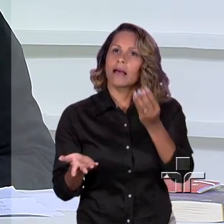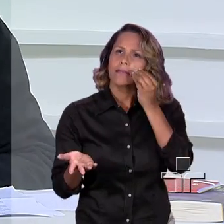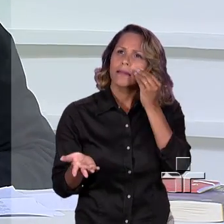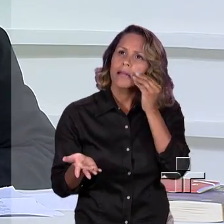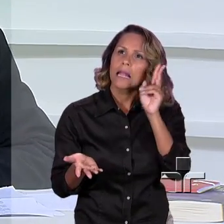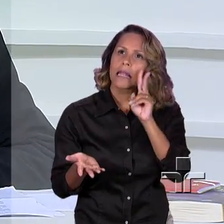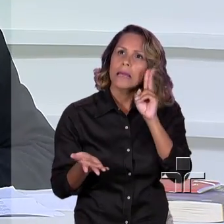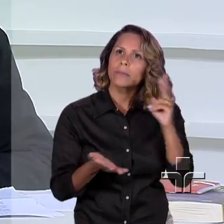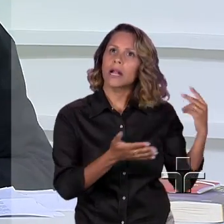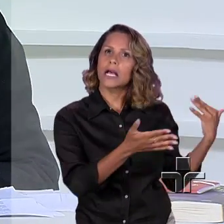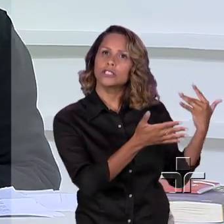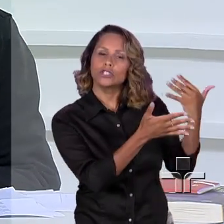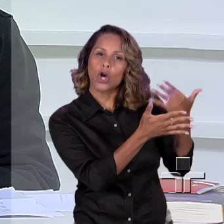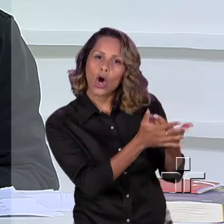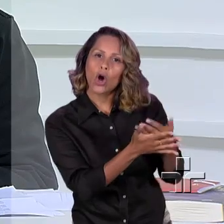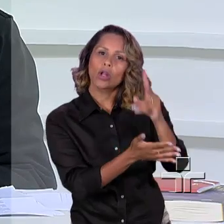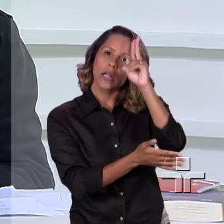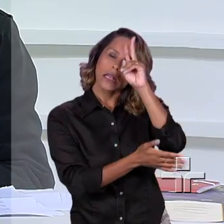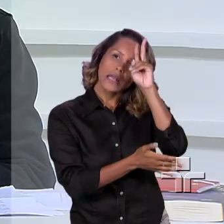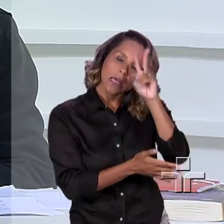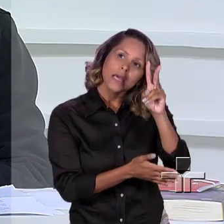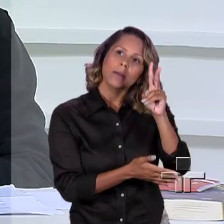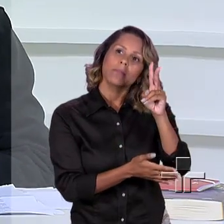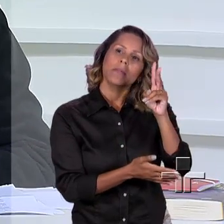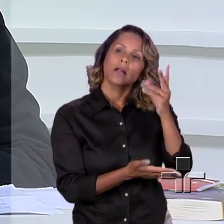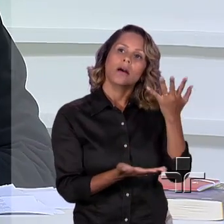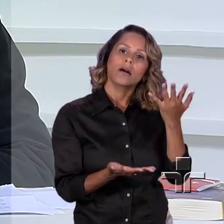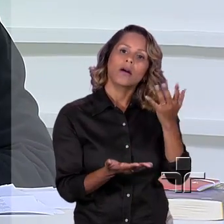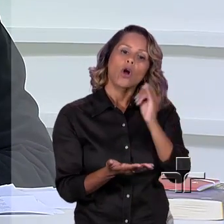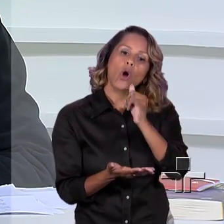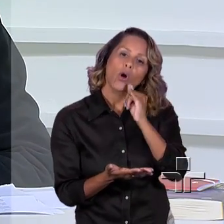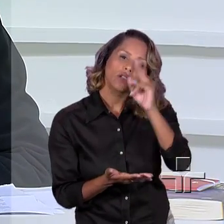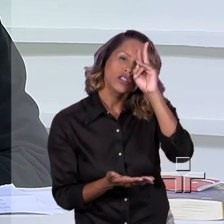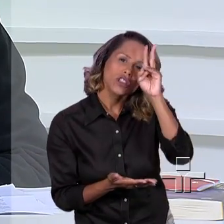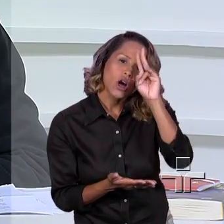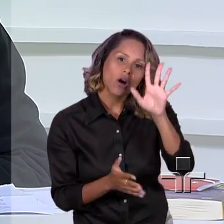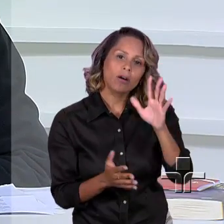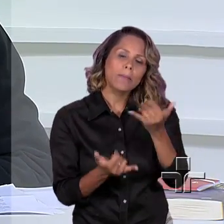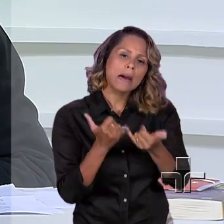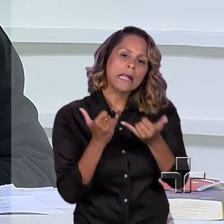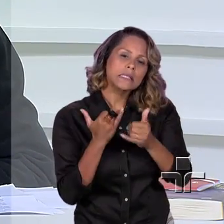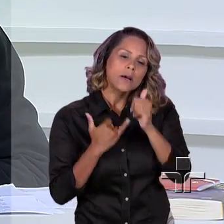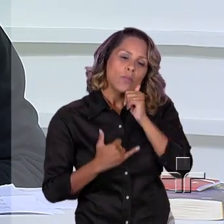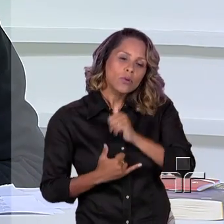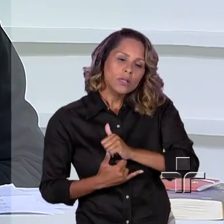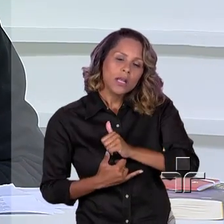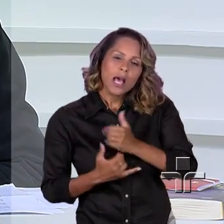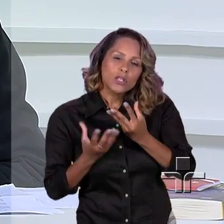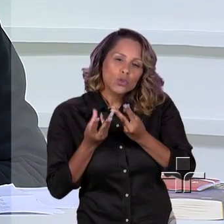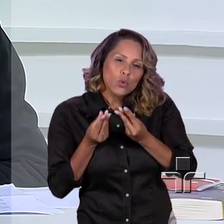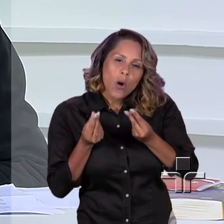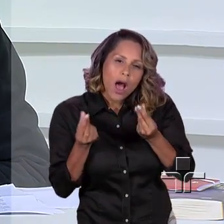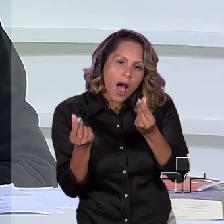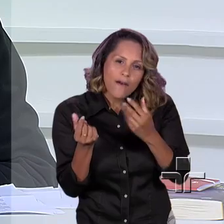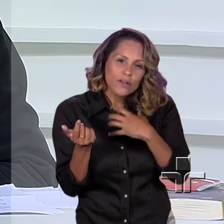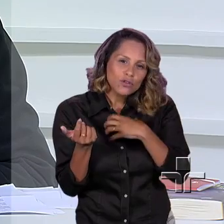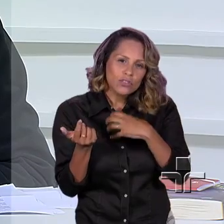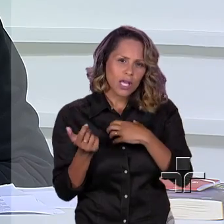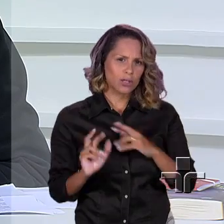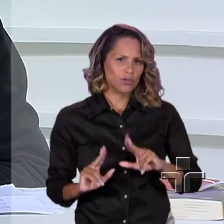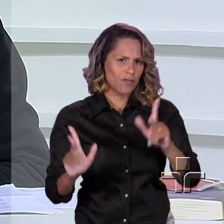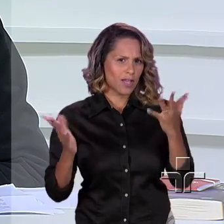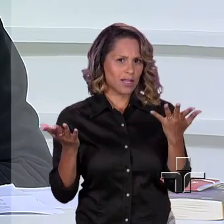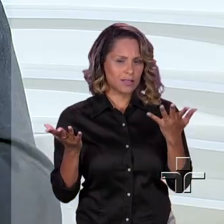ela relata um caso que ele veio contar para ela. Ela parece uma mulher mais suave. O que você achou pessoalmente disso? Vai ser uma